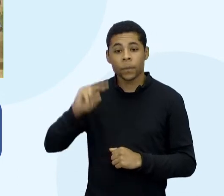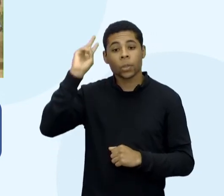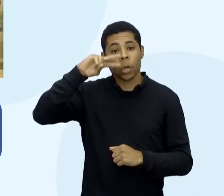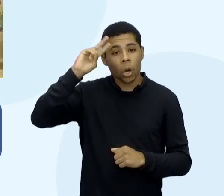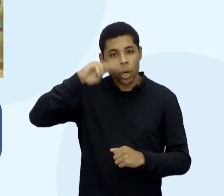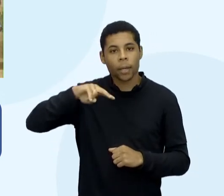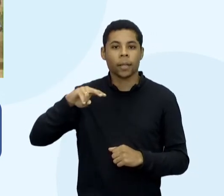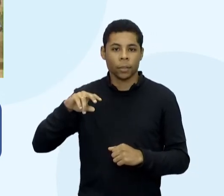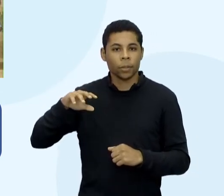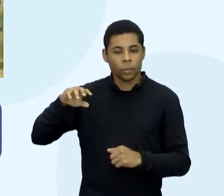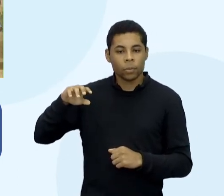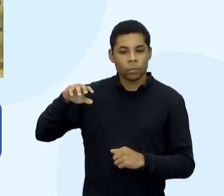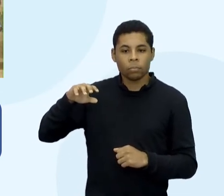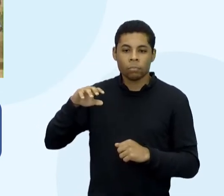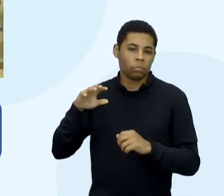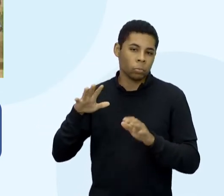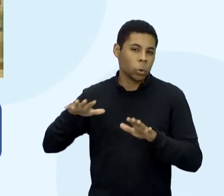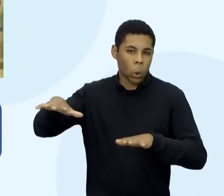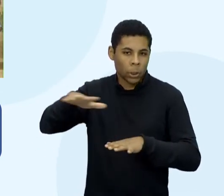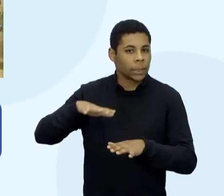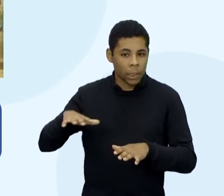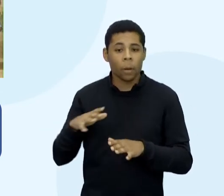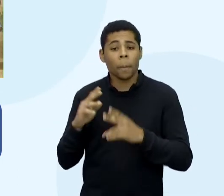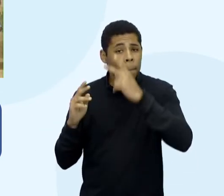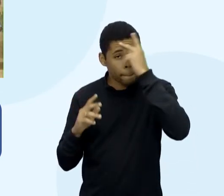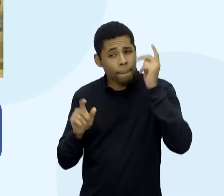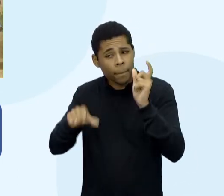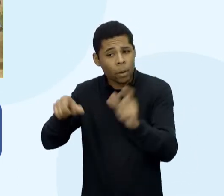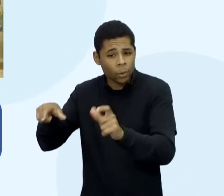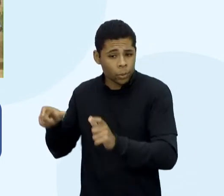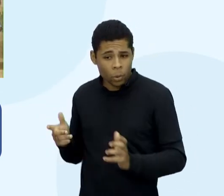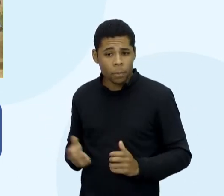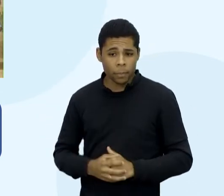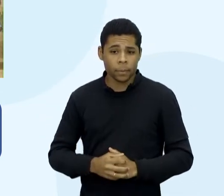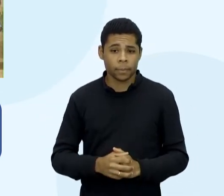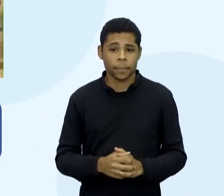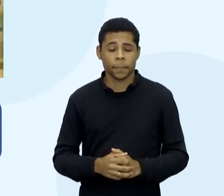história social. História social a gente fala de pessoas.